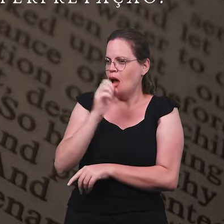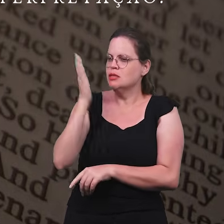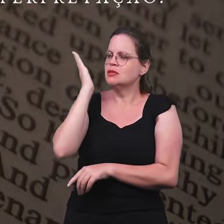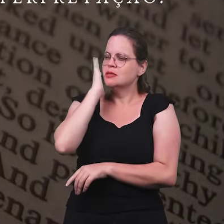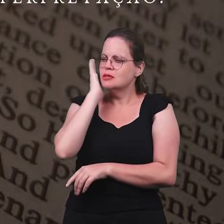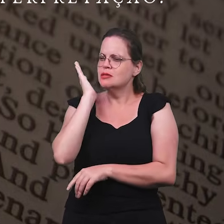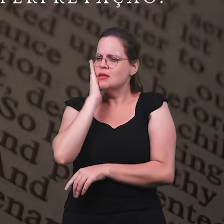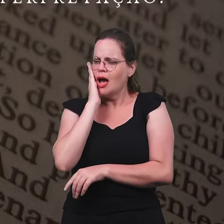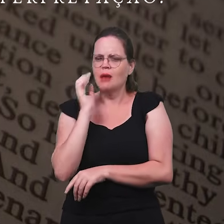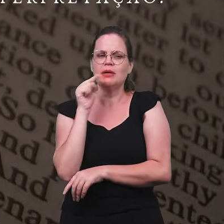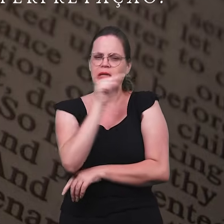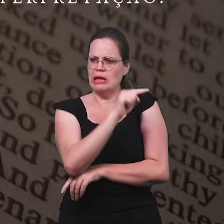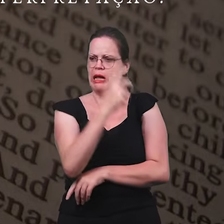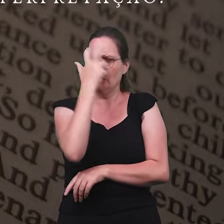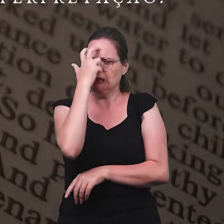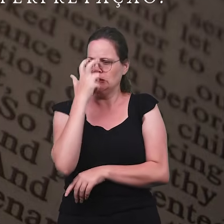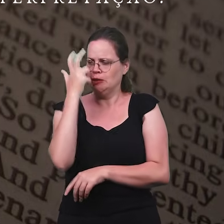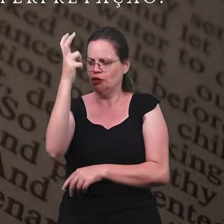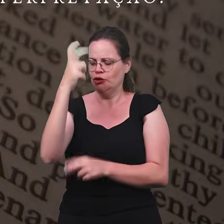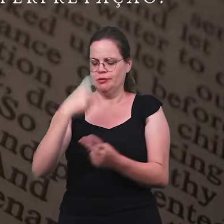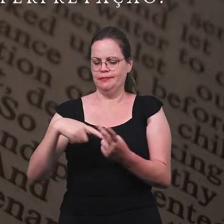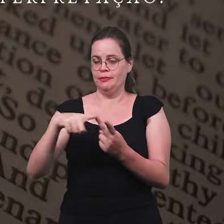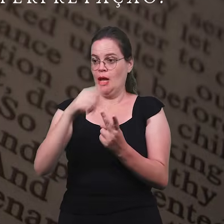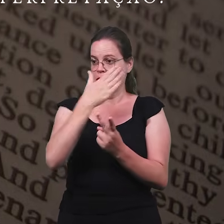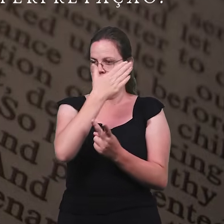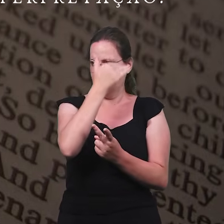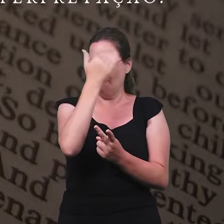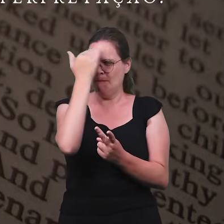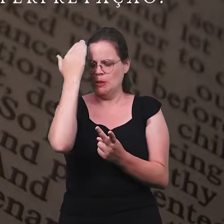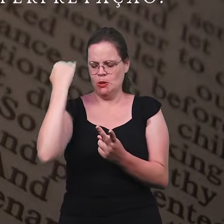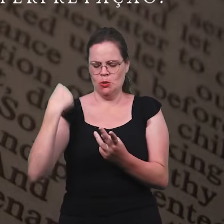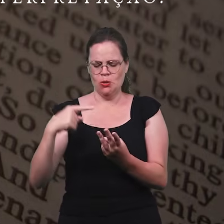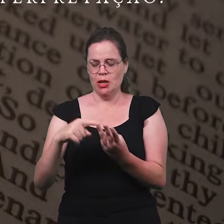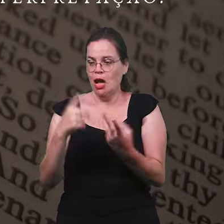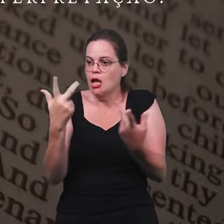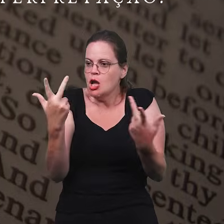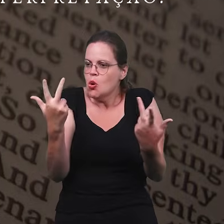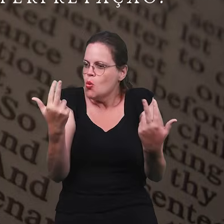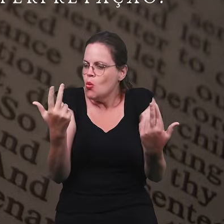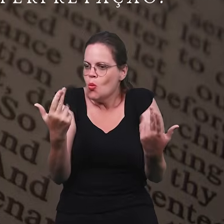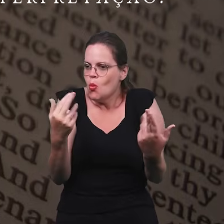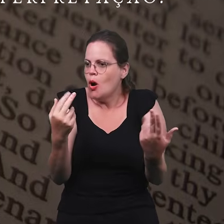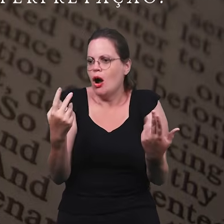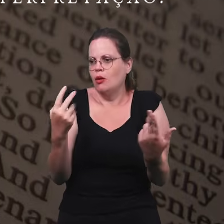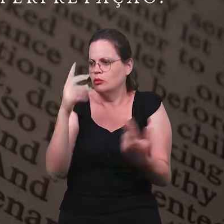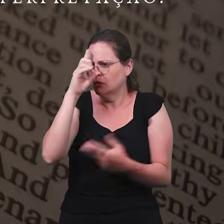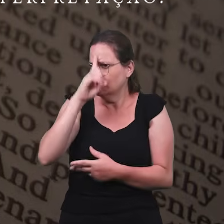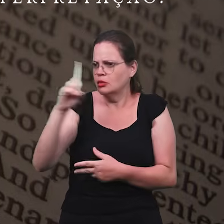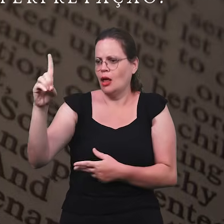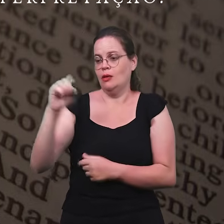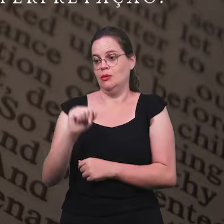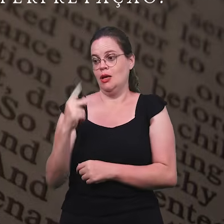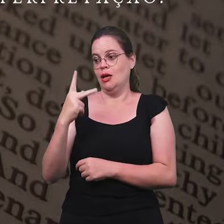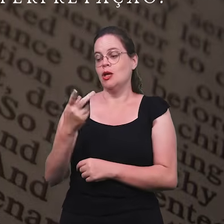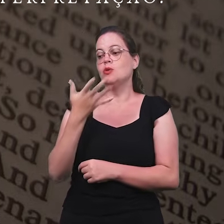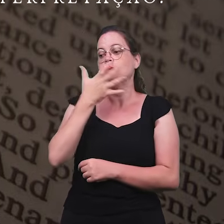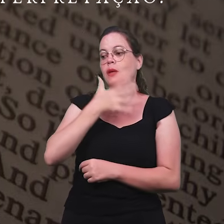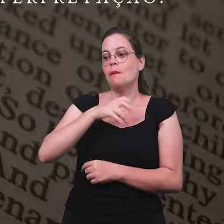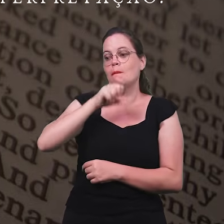inteligência e sabedoria, como a sabedoria dos deuses, e teu pai, o rei